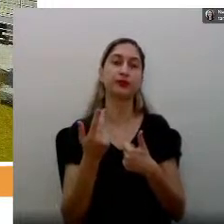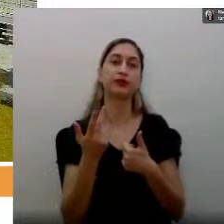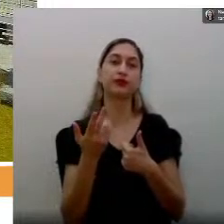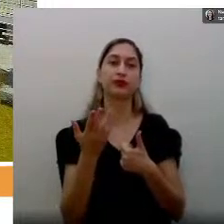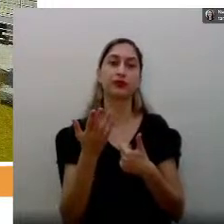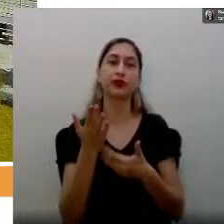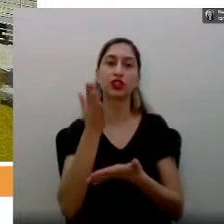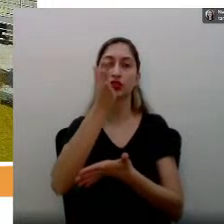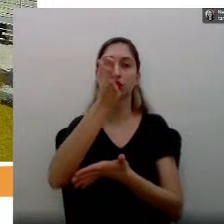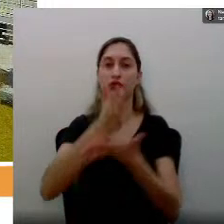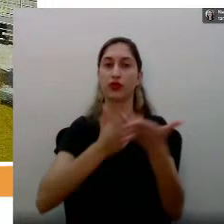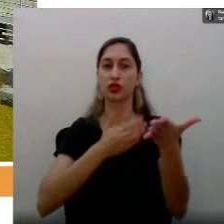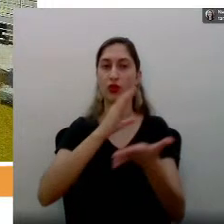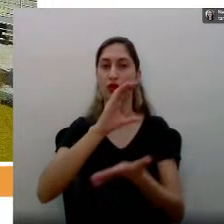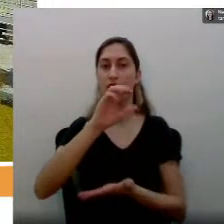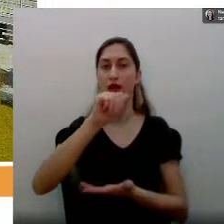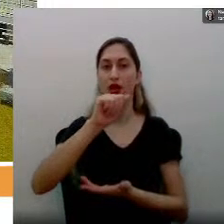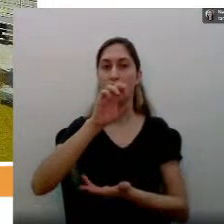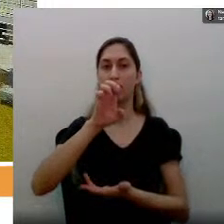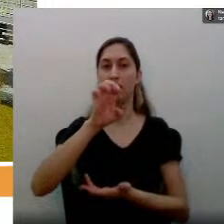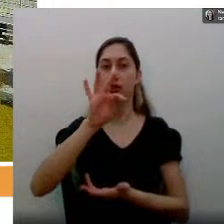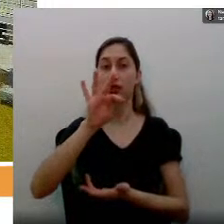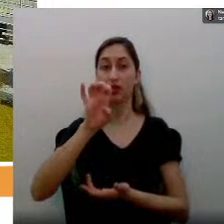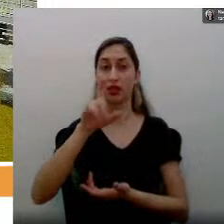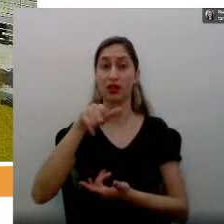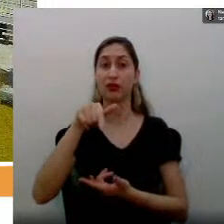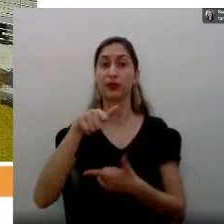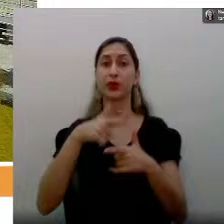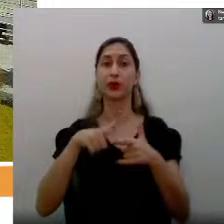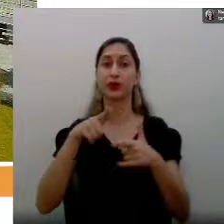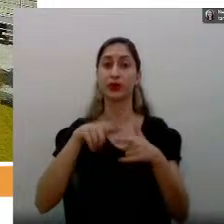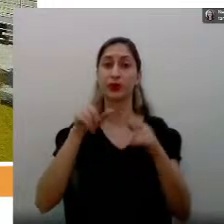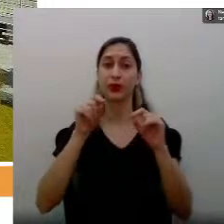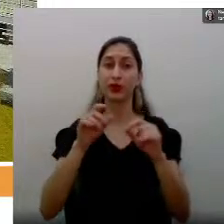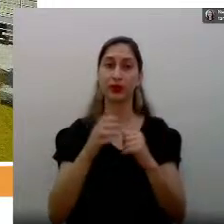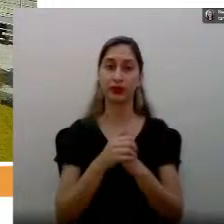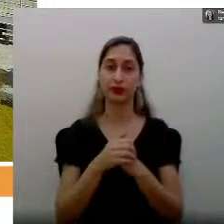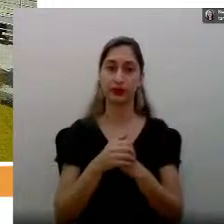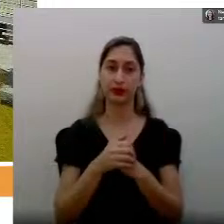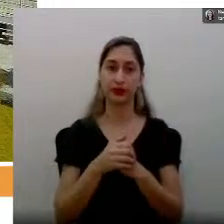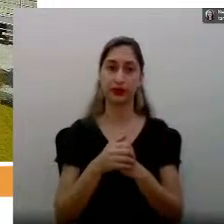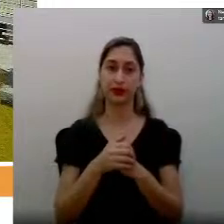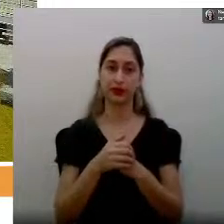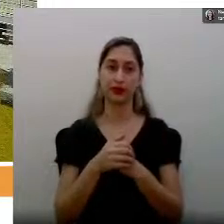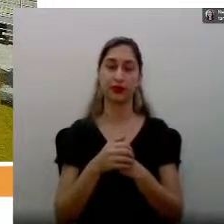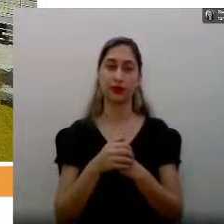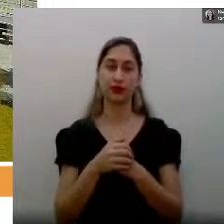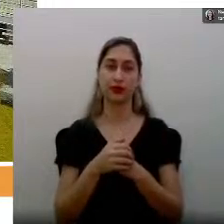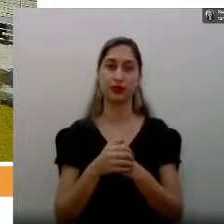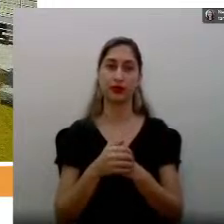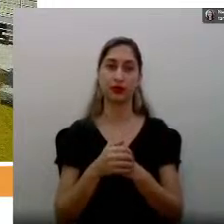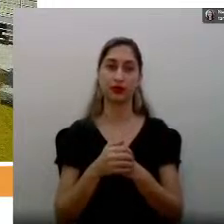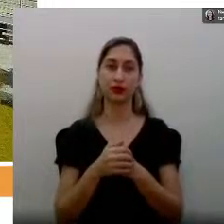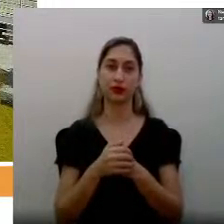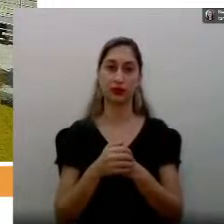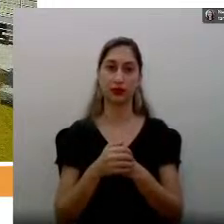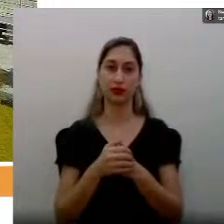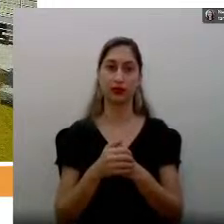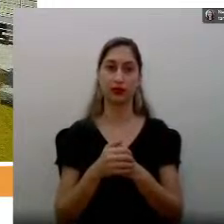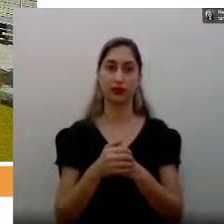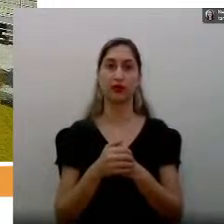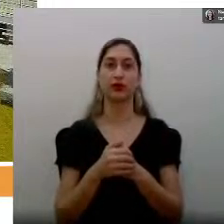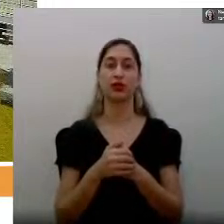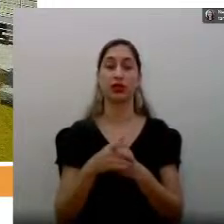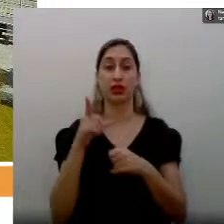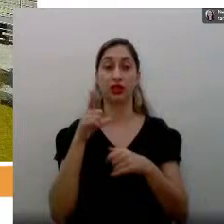Horizonte Caeté né o grande problema que você tem que ir de um lado você tá em Caeté que é uma cidade que não é que ela é pequena mas ela não